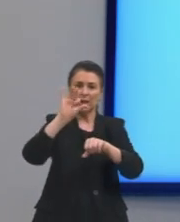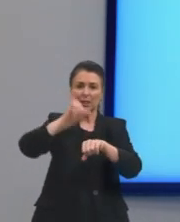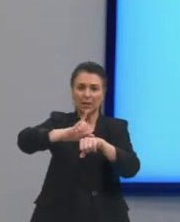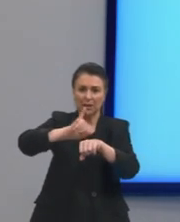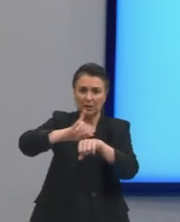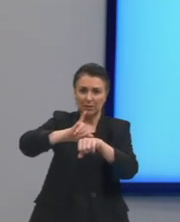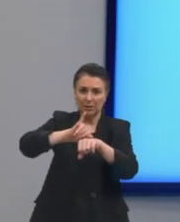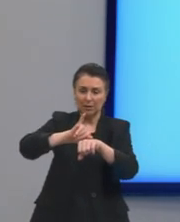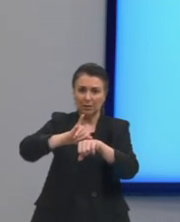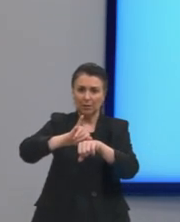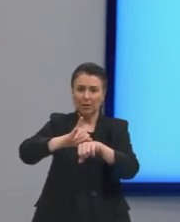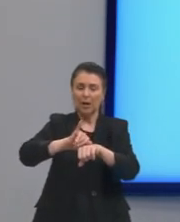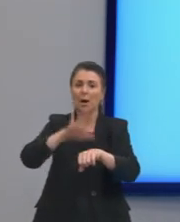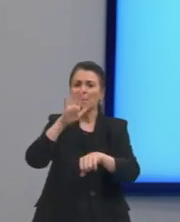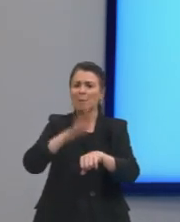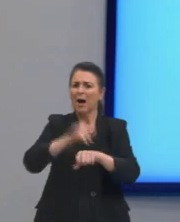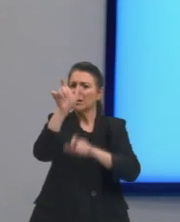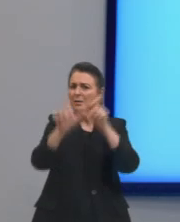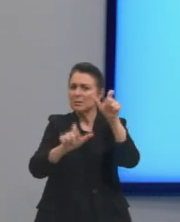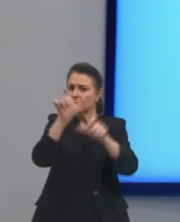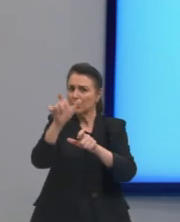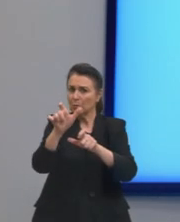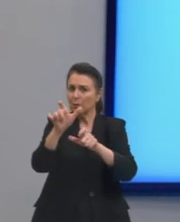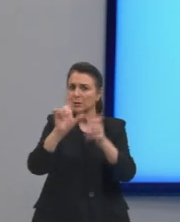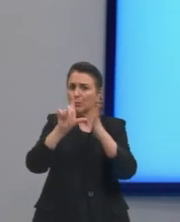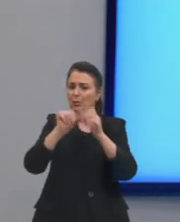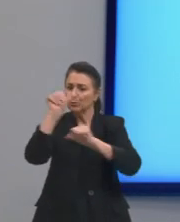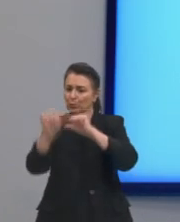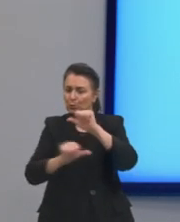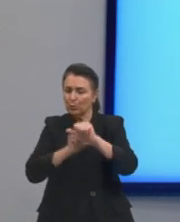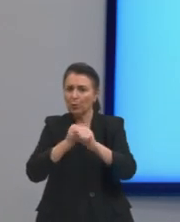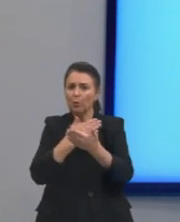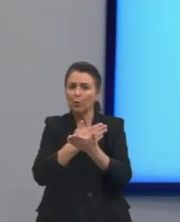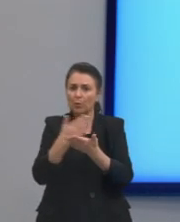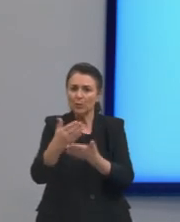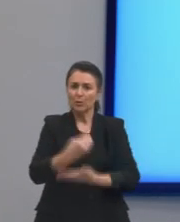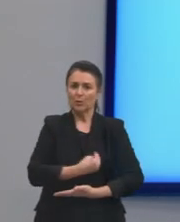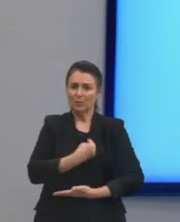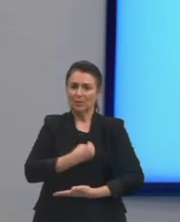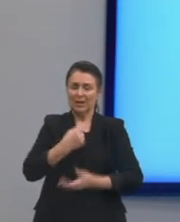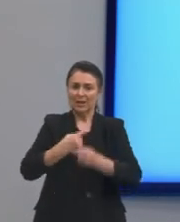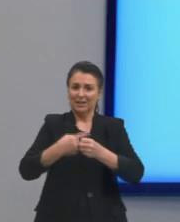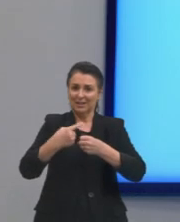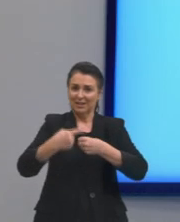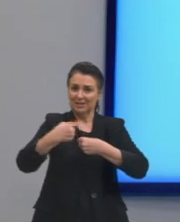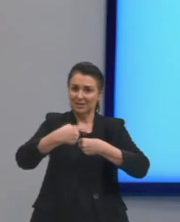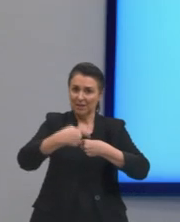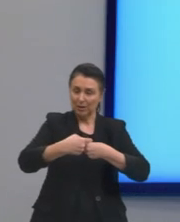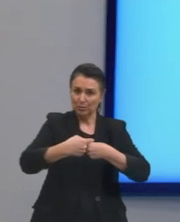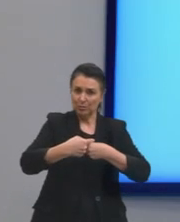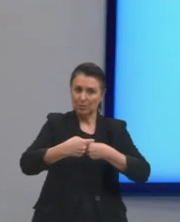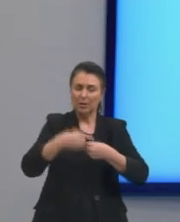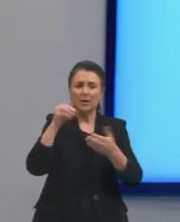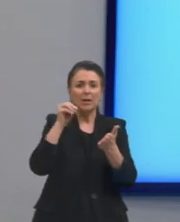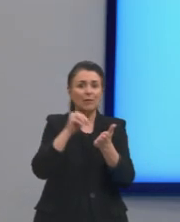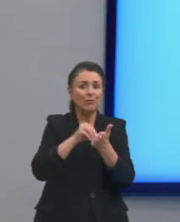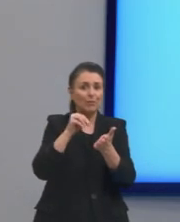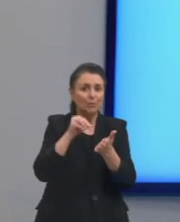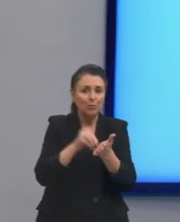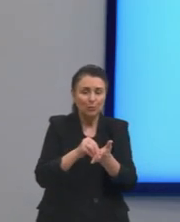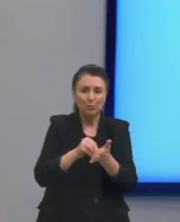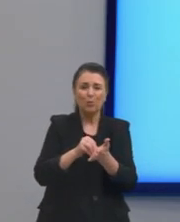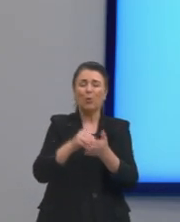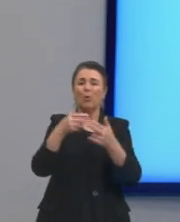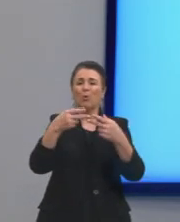milhões de pessoas a mais passaram a viver na cidade a urbanização acelerada a falta de mudanças tecnológicas